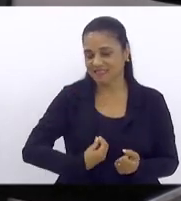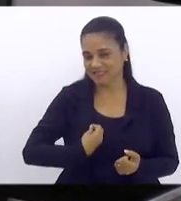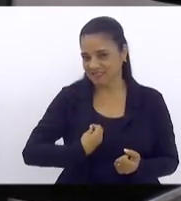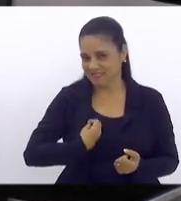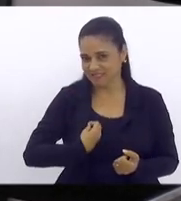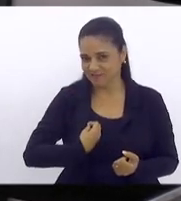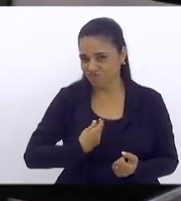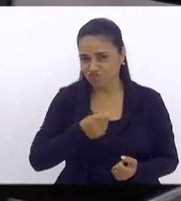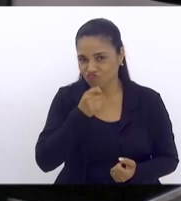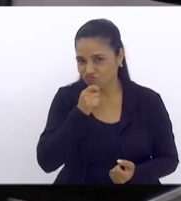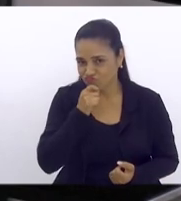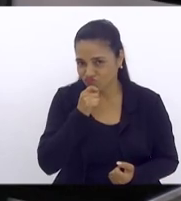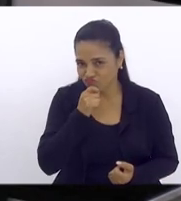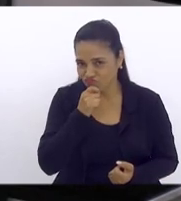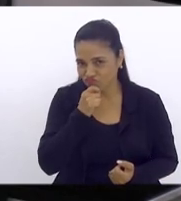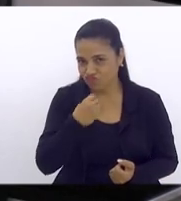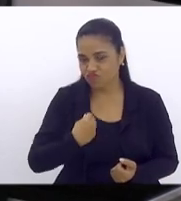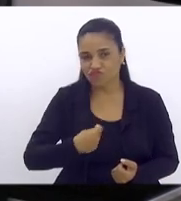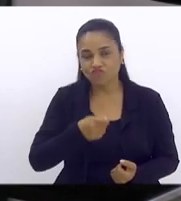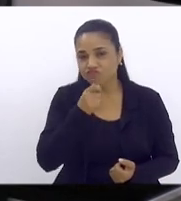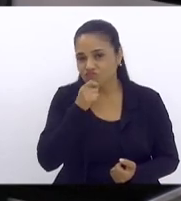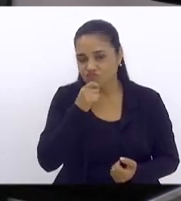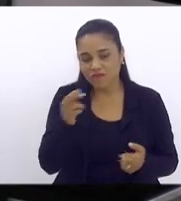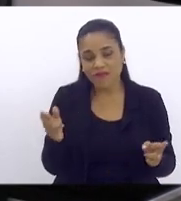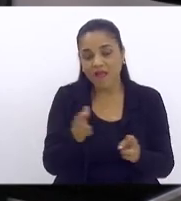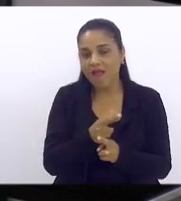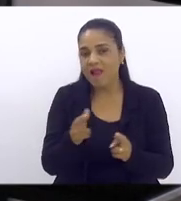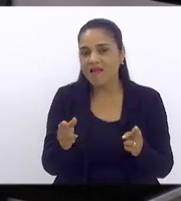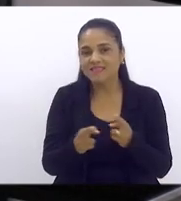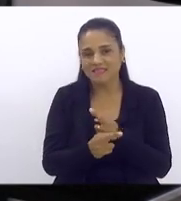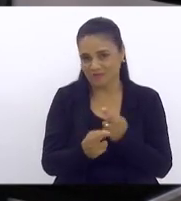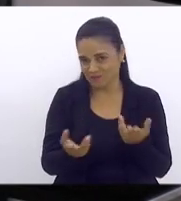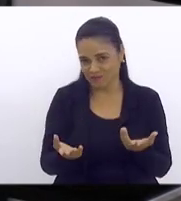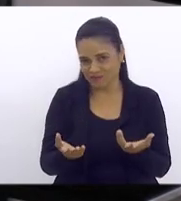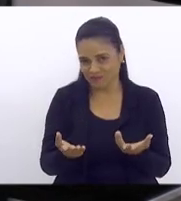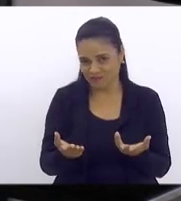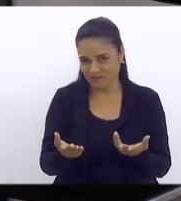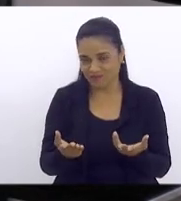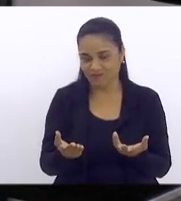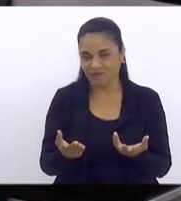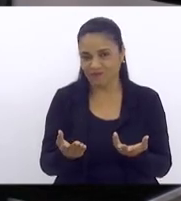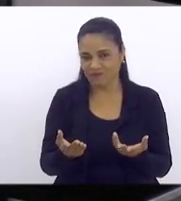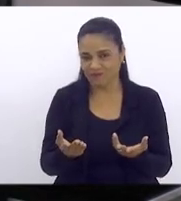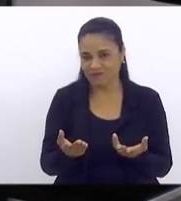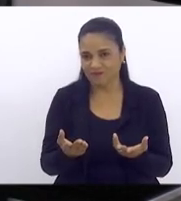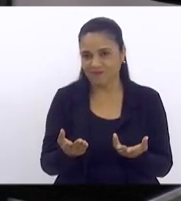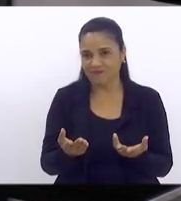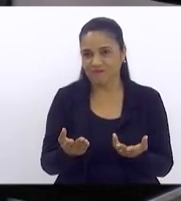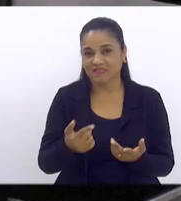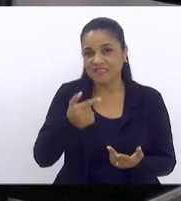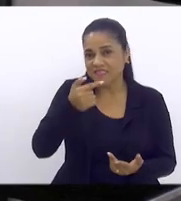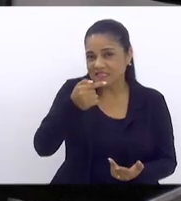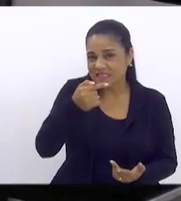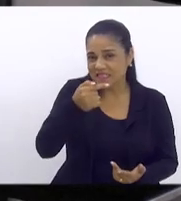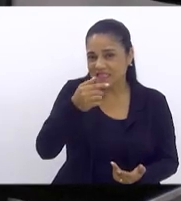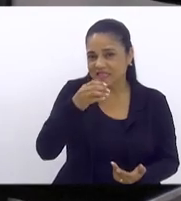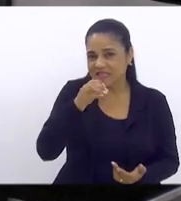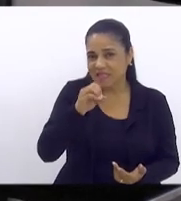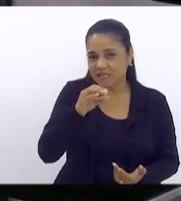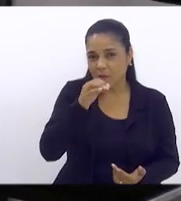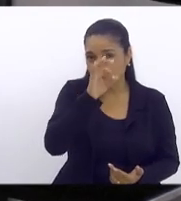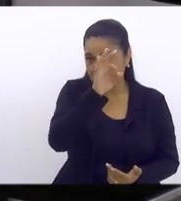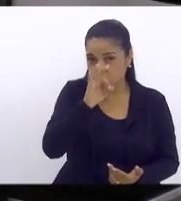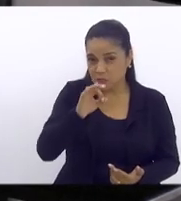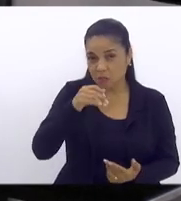relação, né, nessa proporção. Ou seja, mais de 70% dos encarcerados